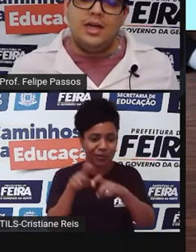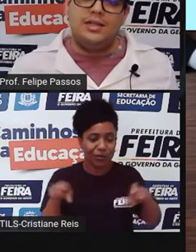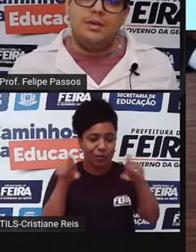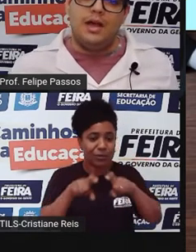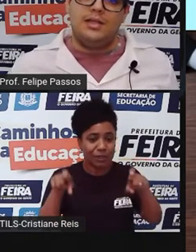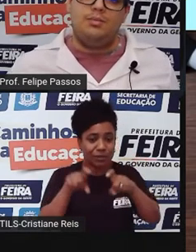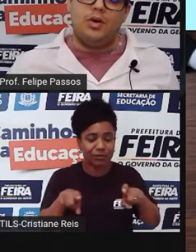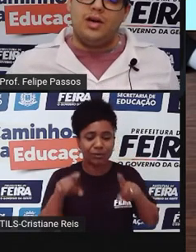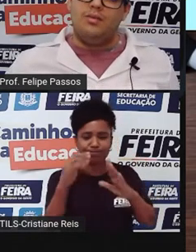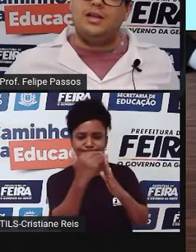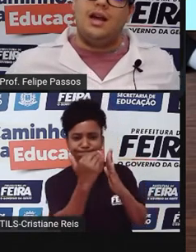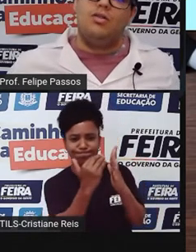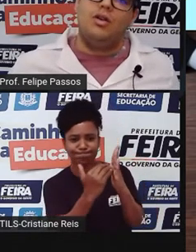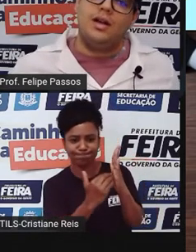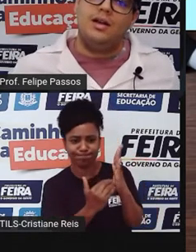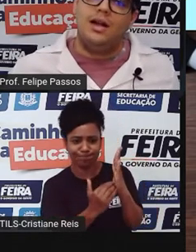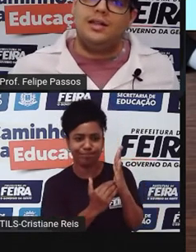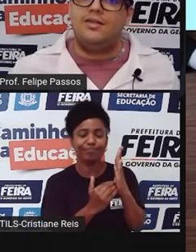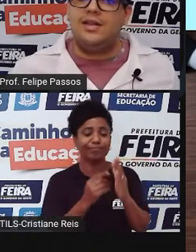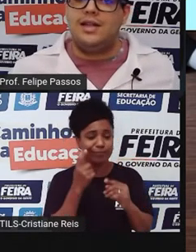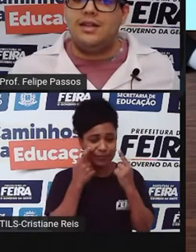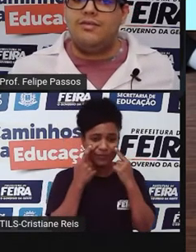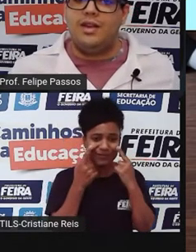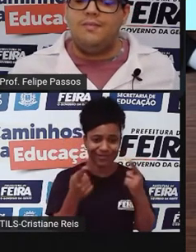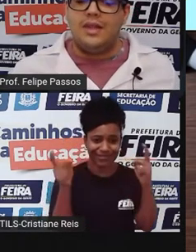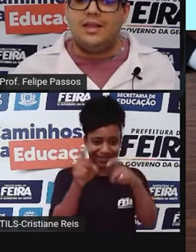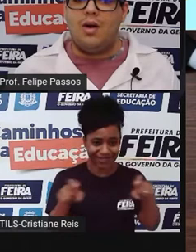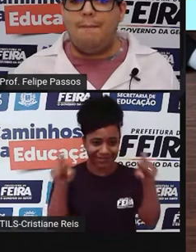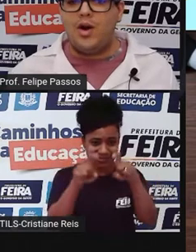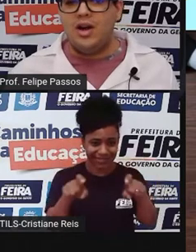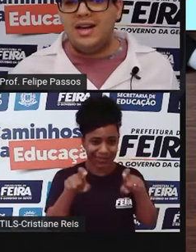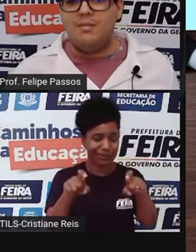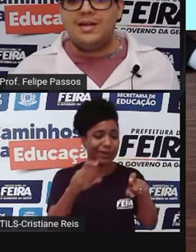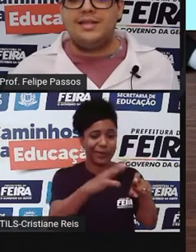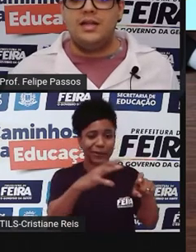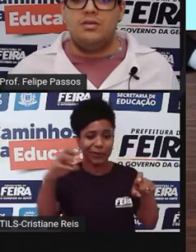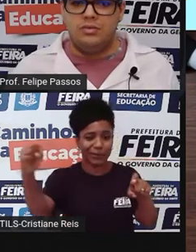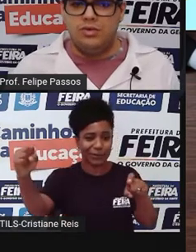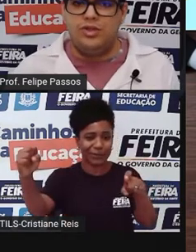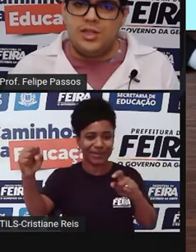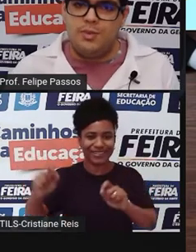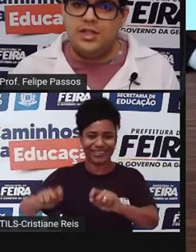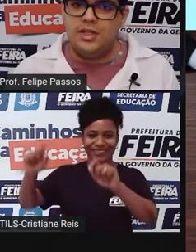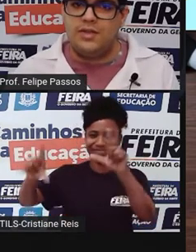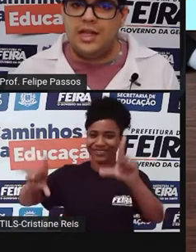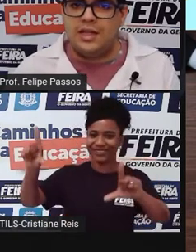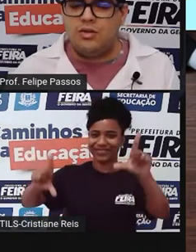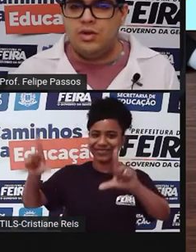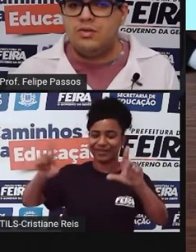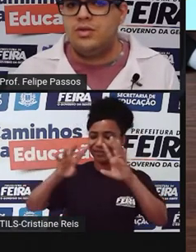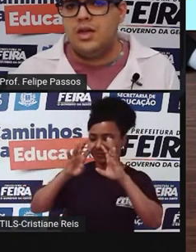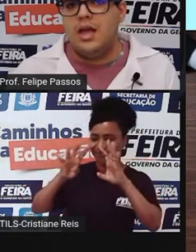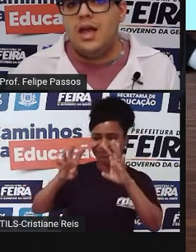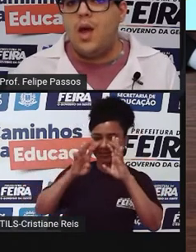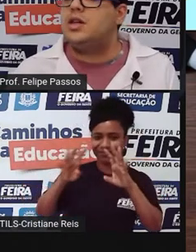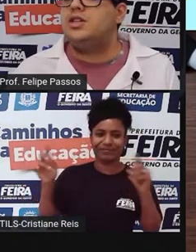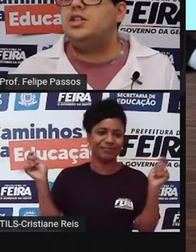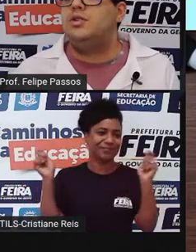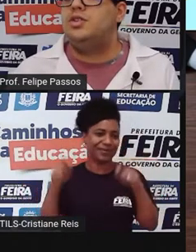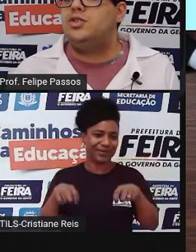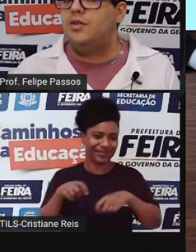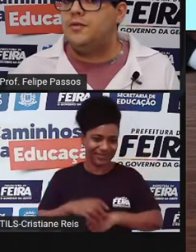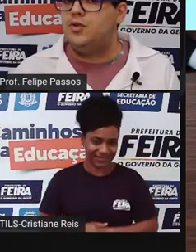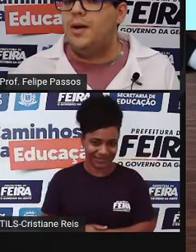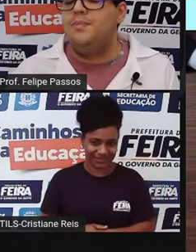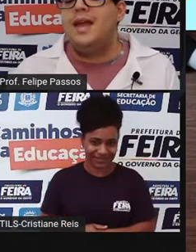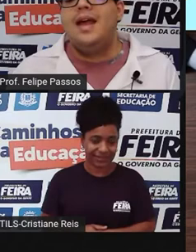assistir esse programa aqui agora através da TV. Então, a programação dos dispositivos eletrônicos é o que a gente